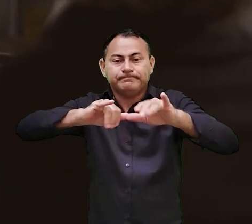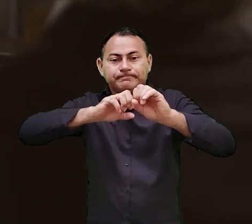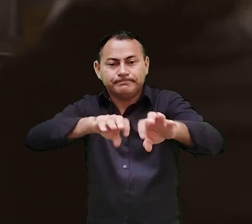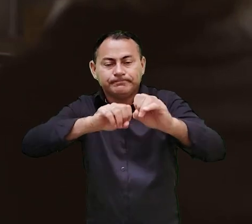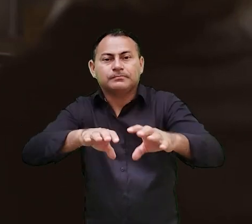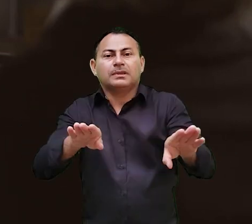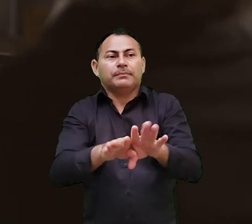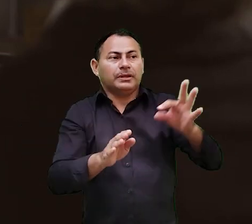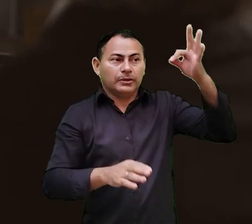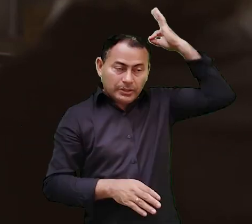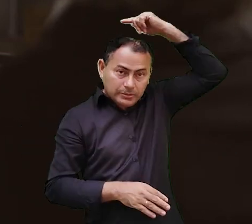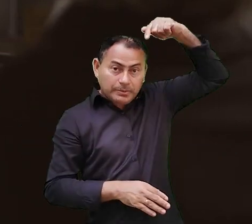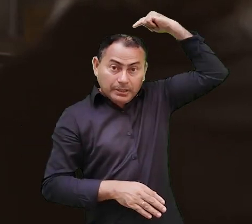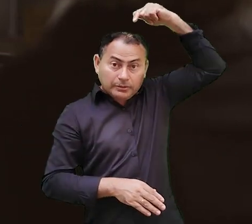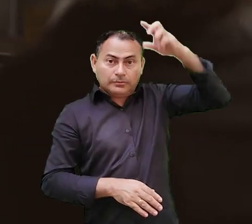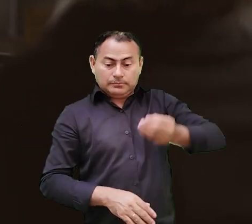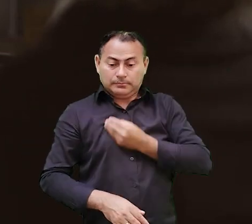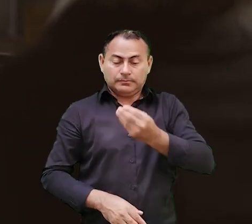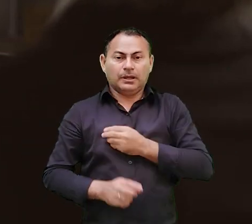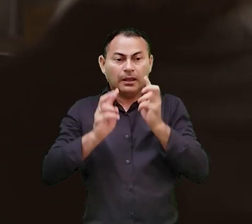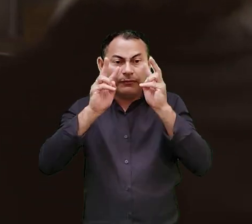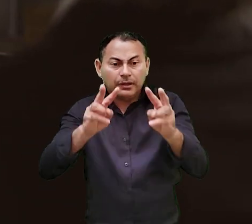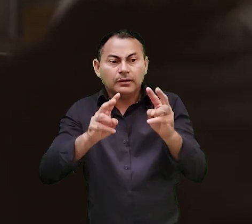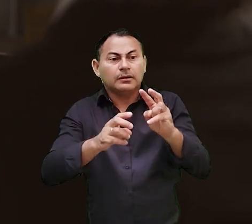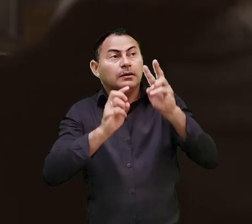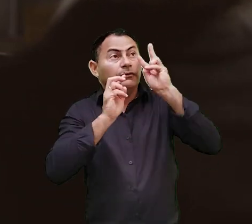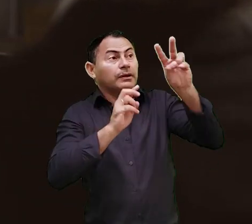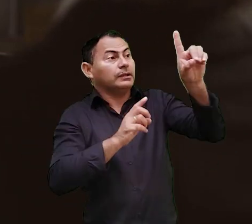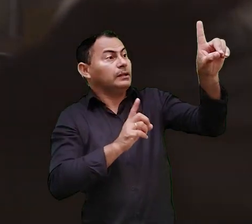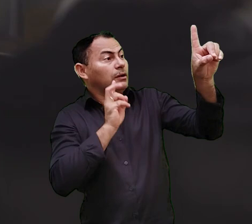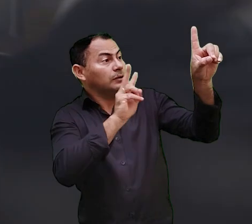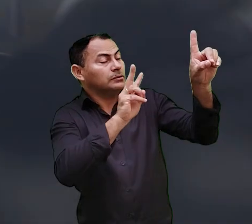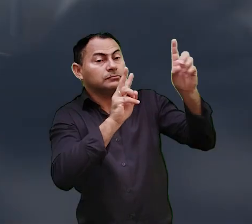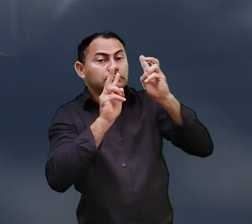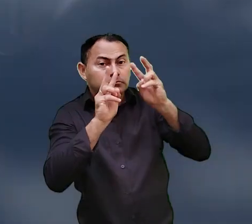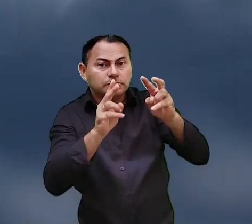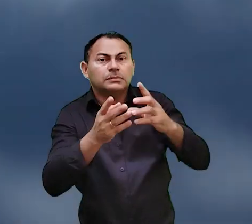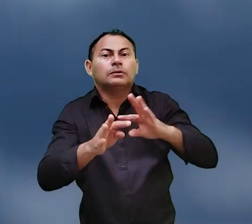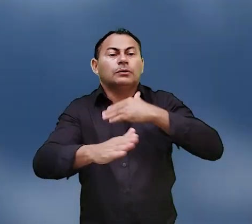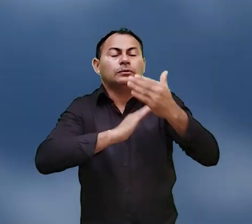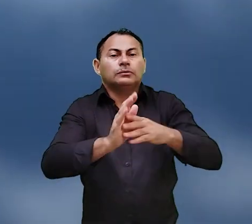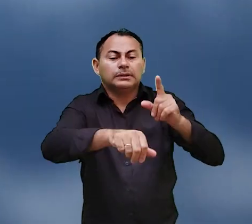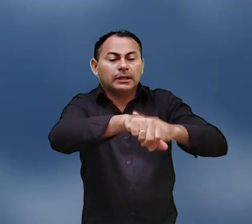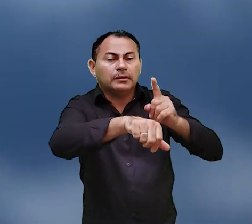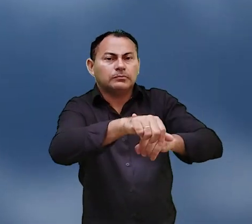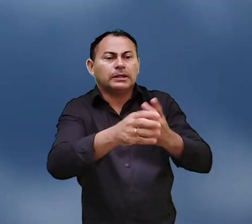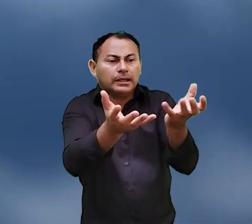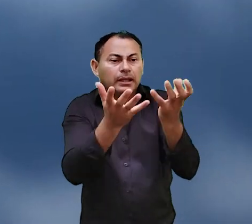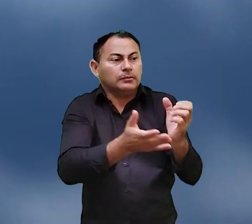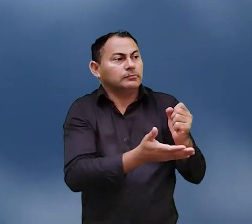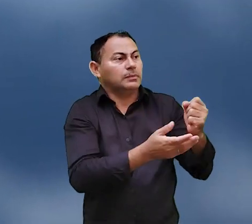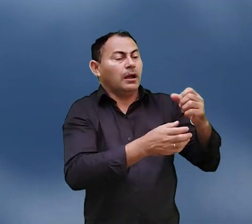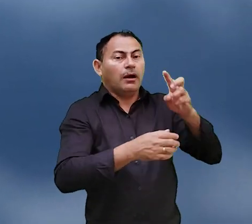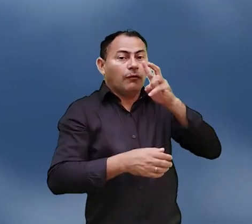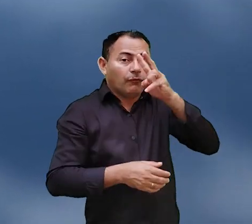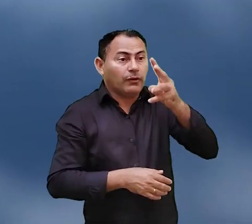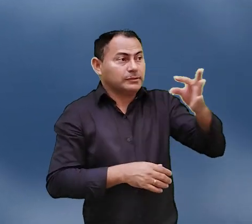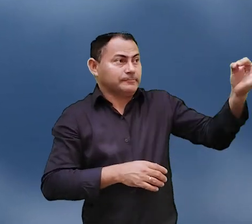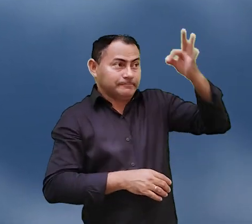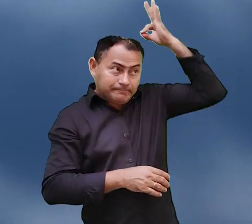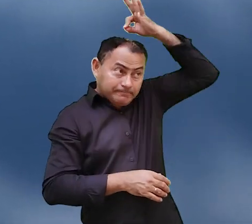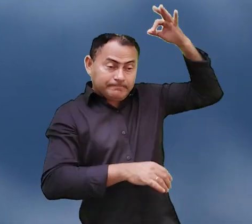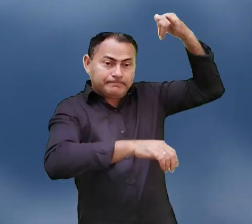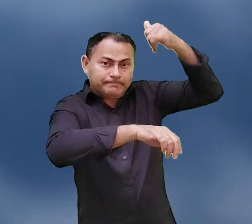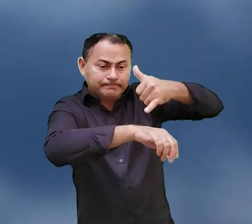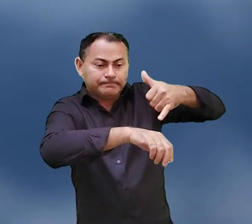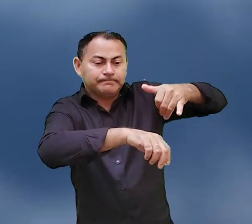continuamos pregando para o Espírito também, para o fôlego, e ficamos olhando para Deus durante a pregação, o tempo inteiro, buscando a unção do